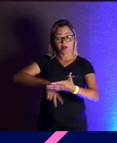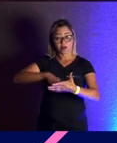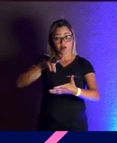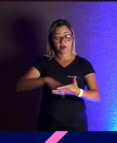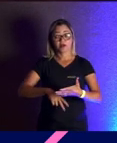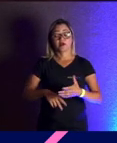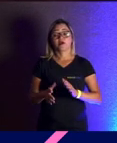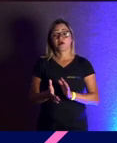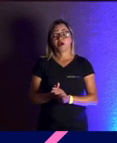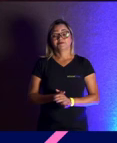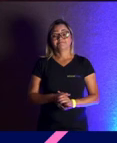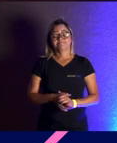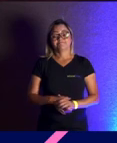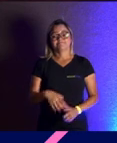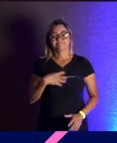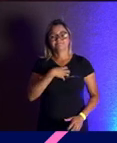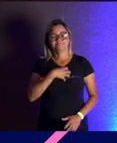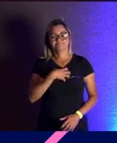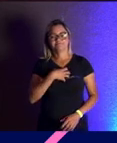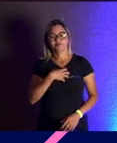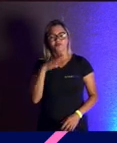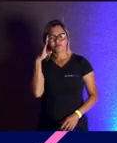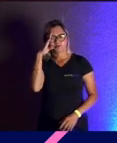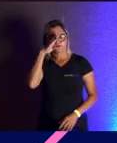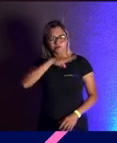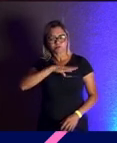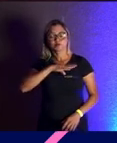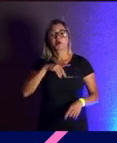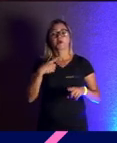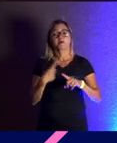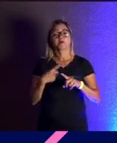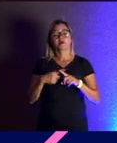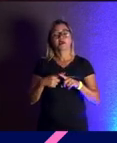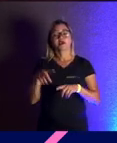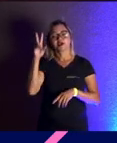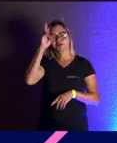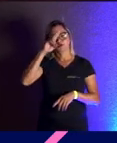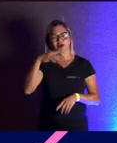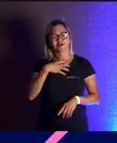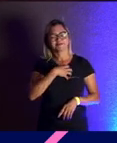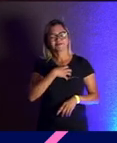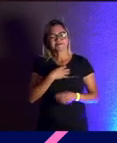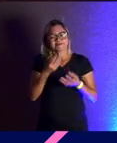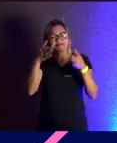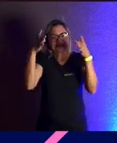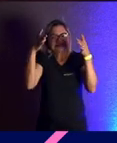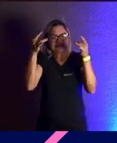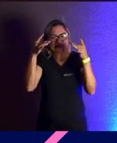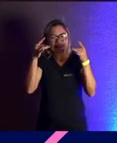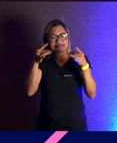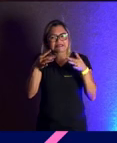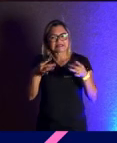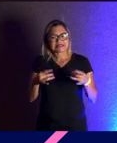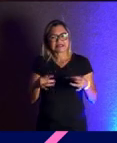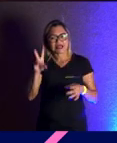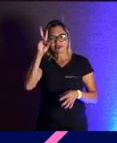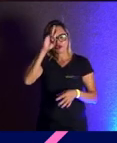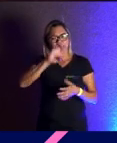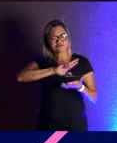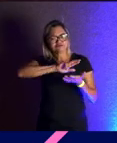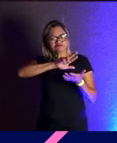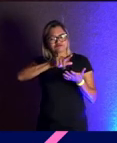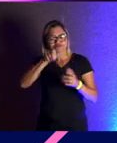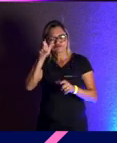mensagem cruel, porque é cruel, mas a gente conseguiu recontar em detalhes a história de vários